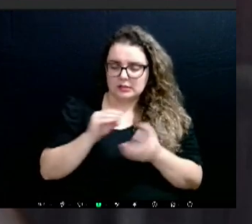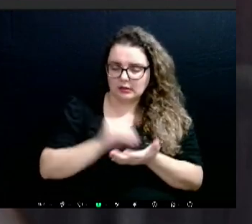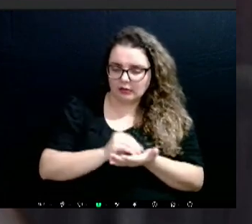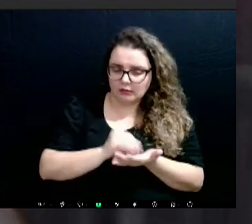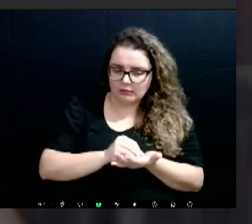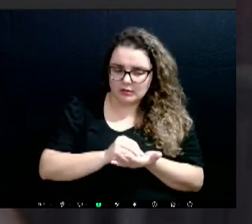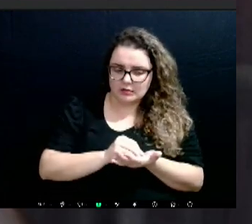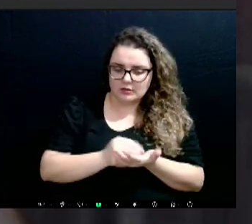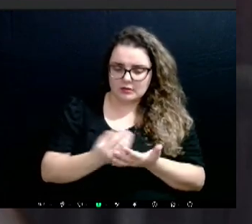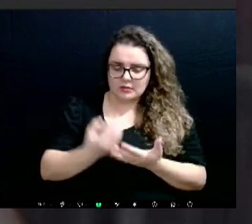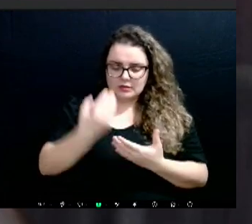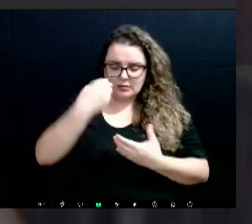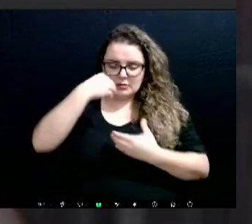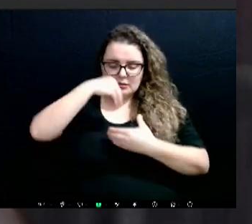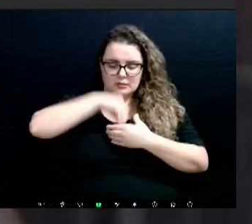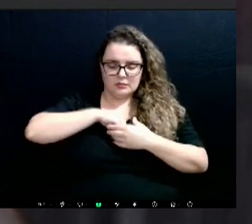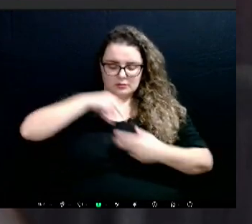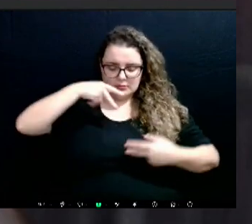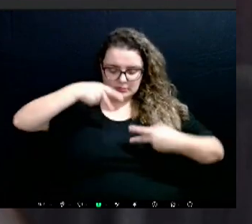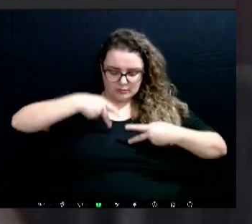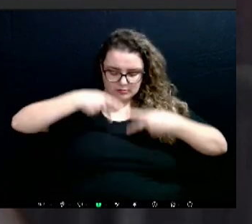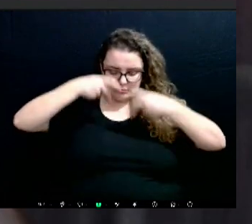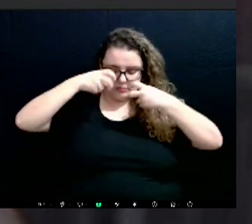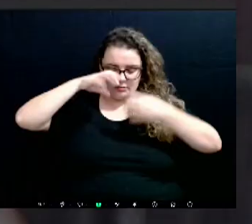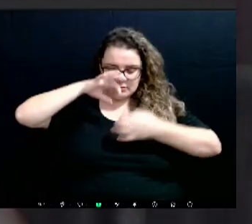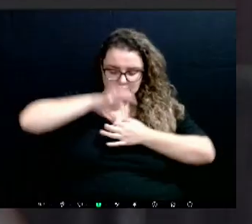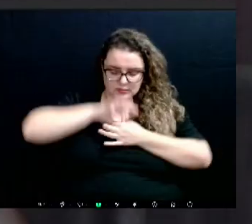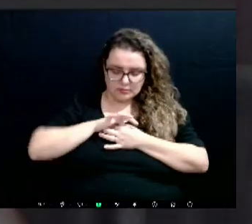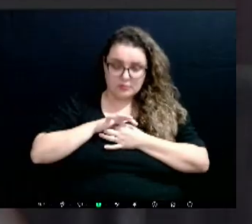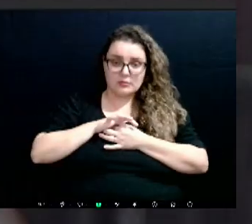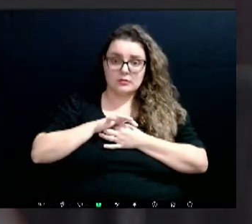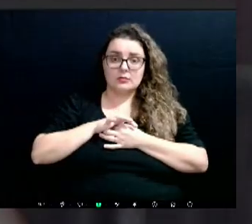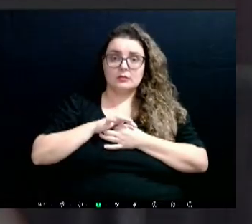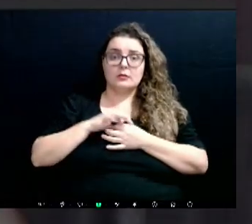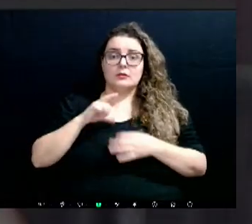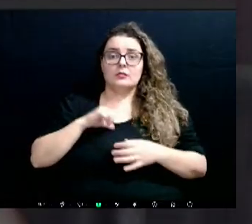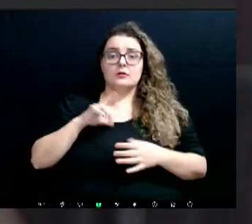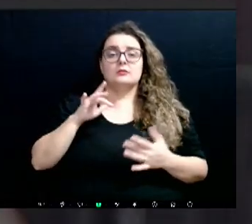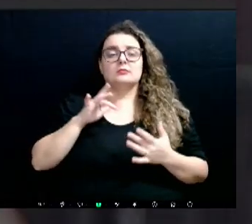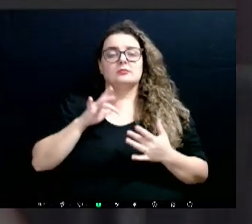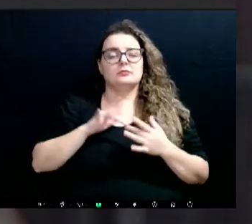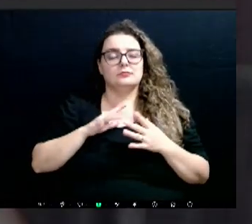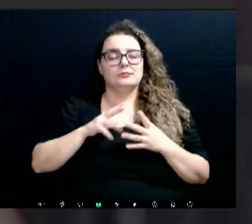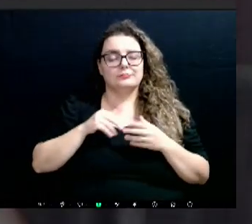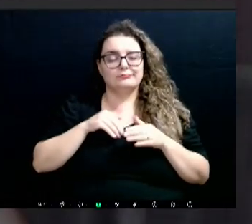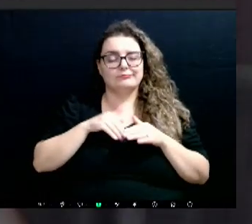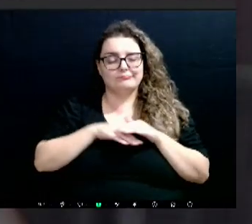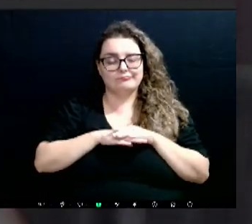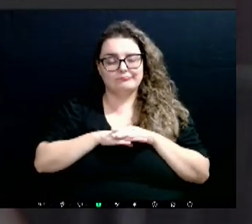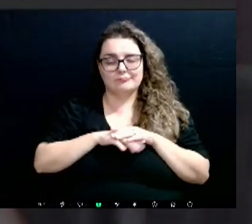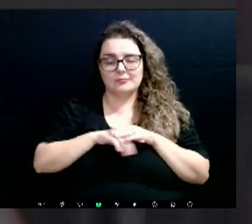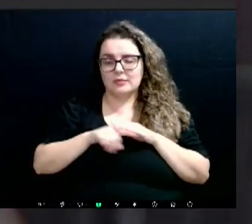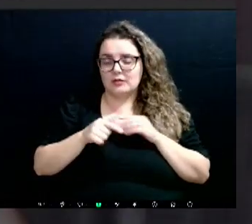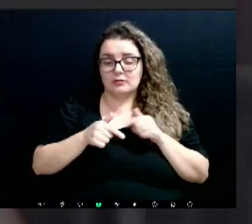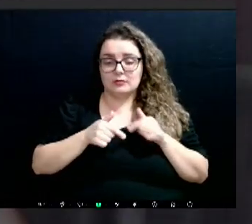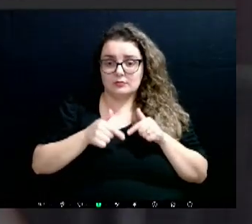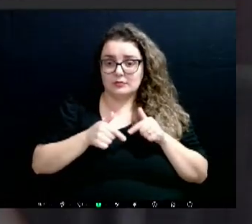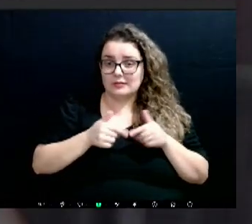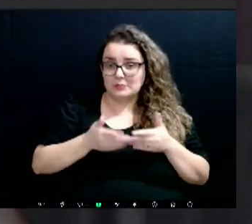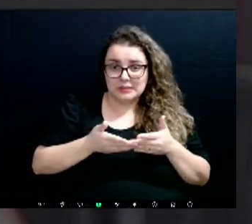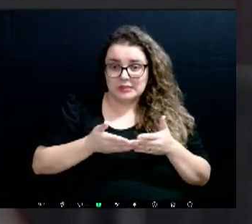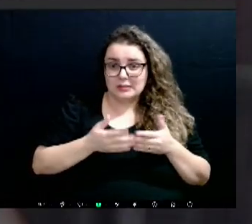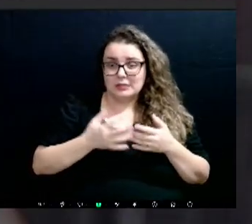E aí o que acontece? Eu vou ter o meu contato com tudo aquilo que está lá guardadinho, os meus conflitos, os meus